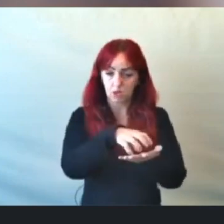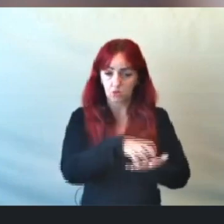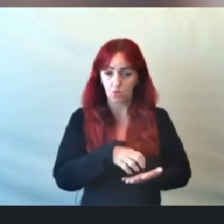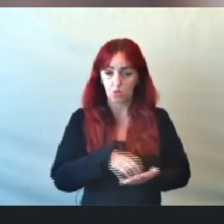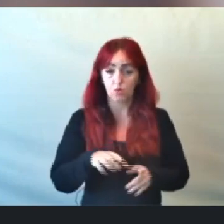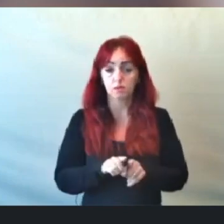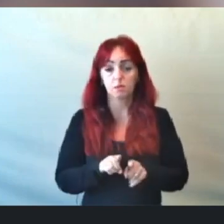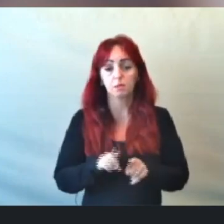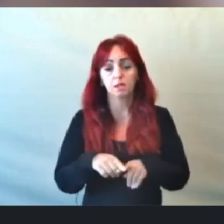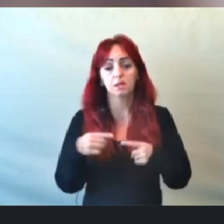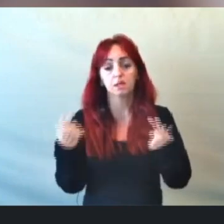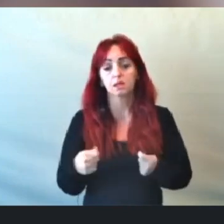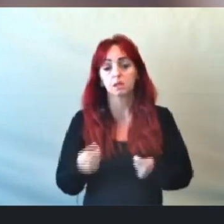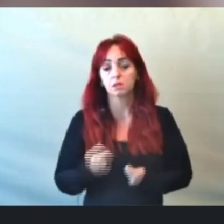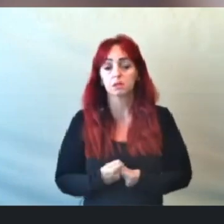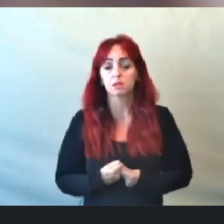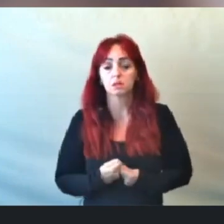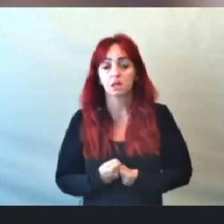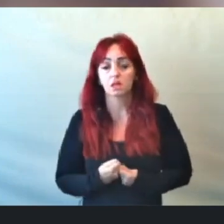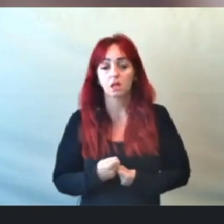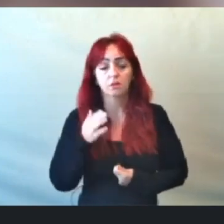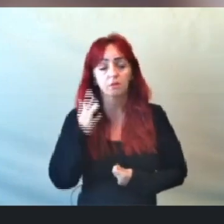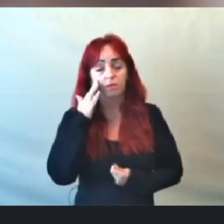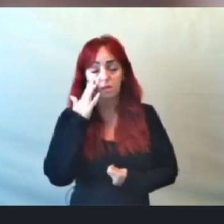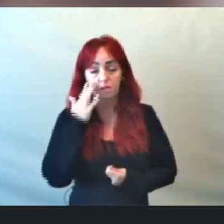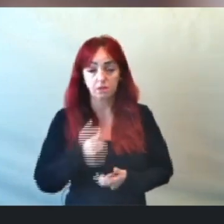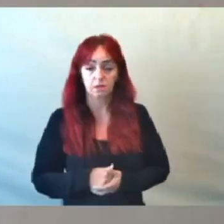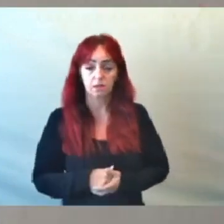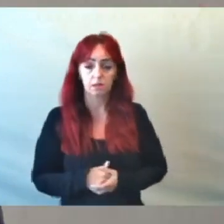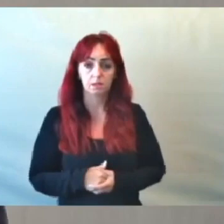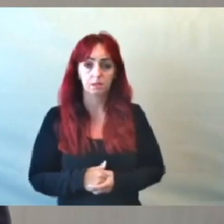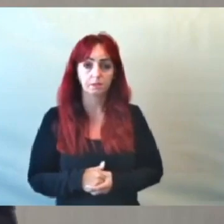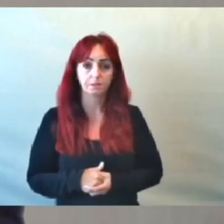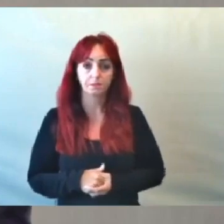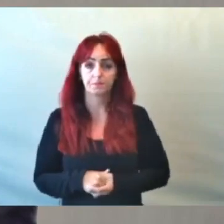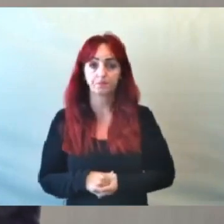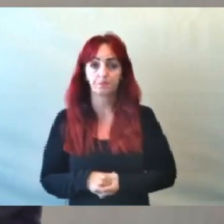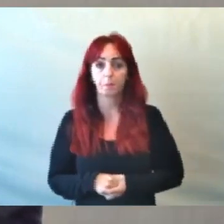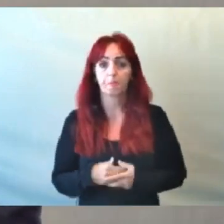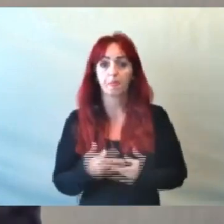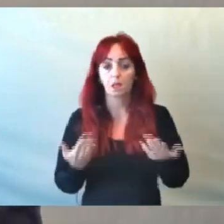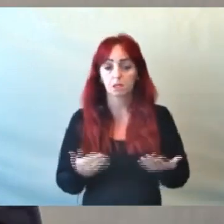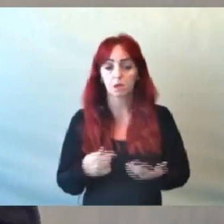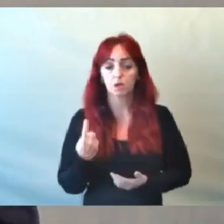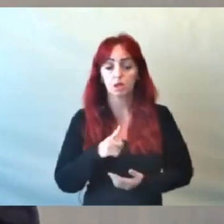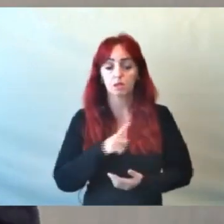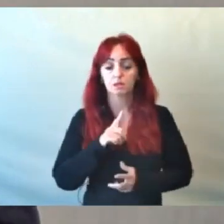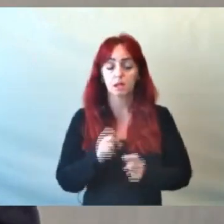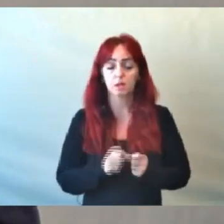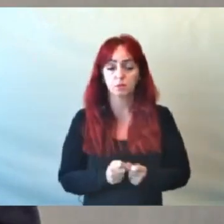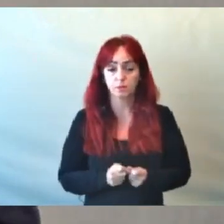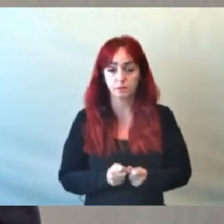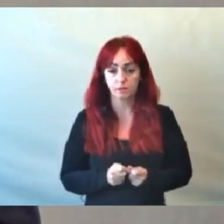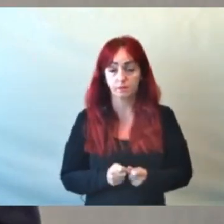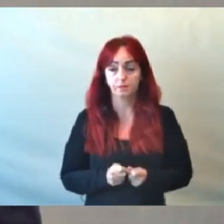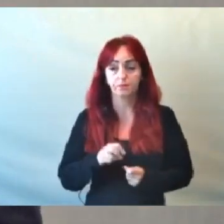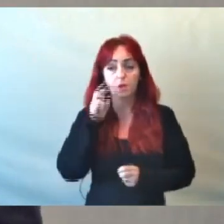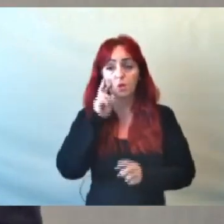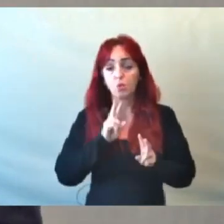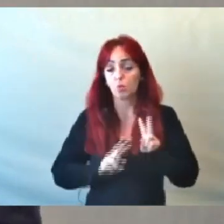levados em consideração. Então, professora, né? Nós estamos tendo o rigor e o cuidado de